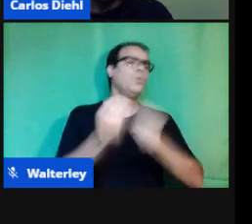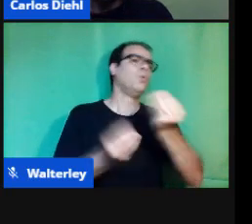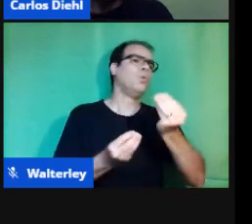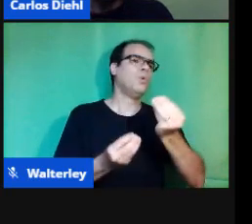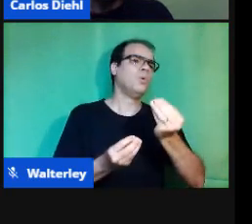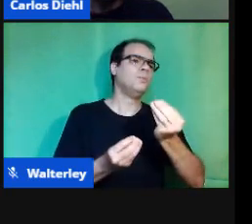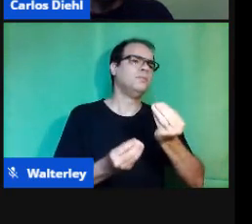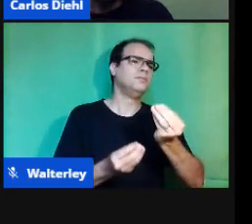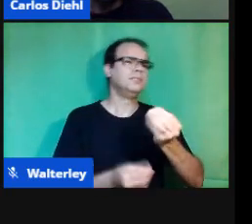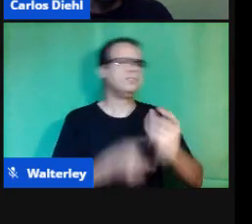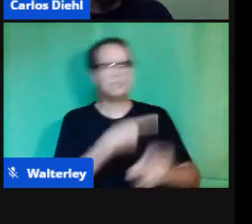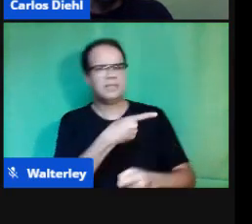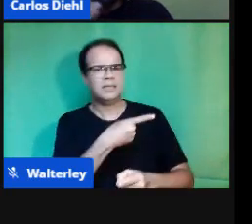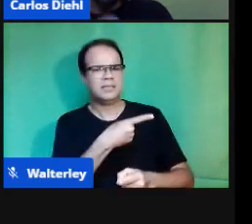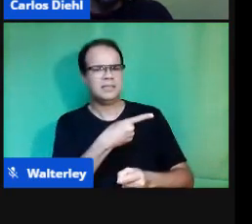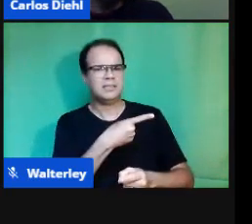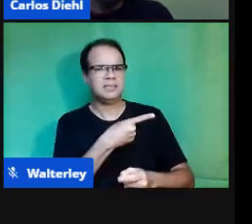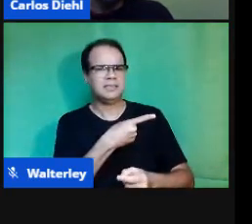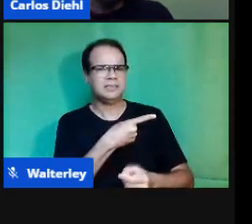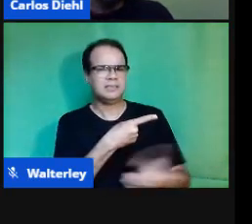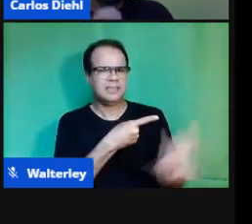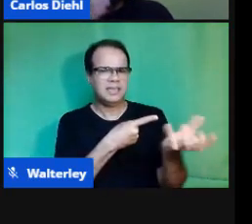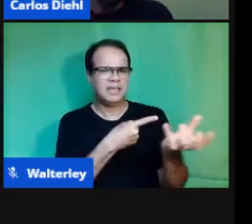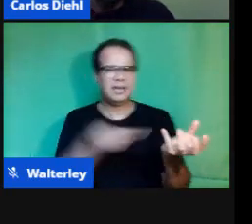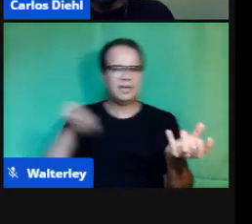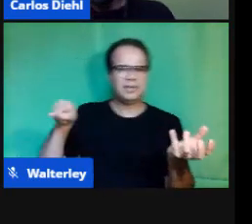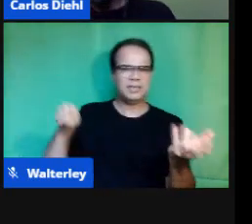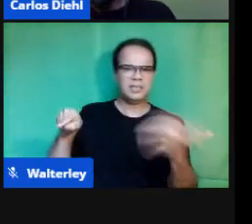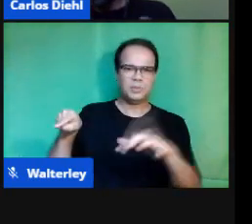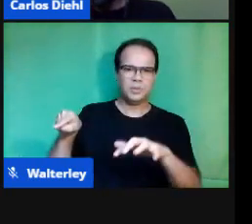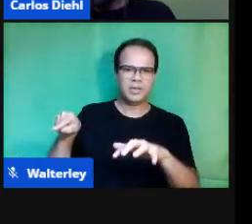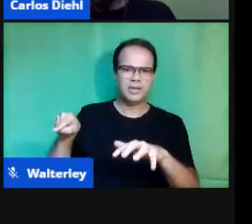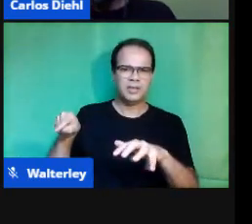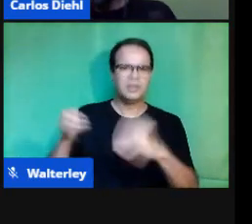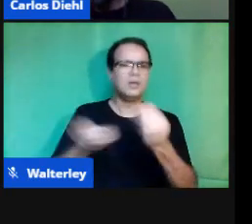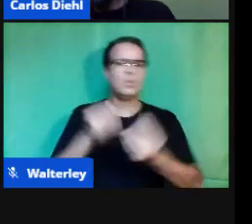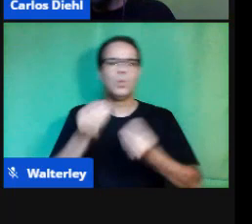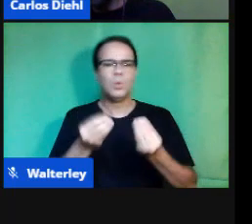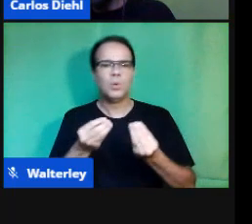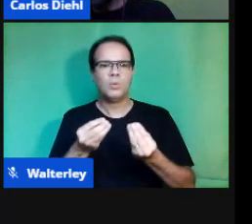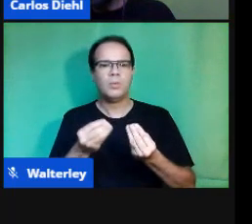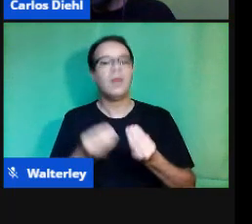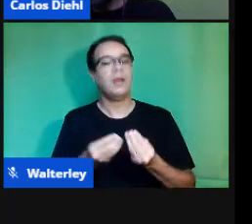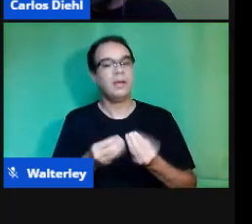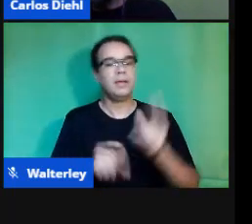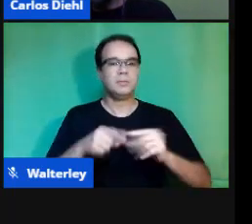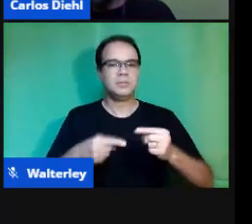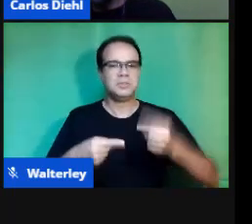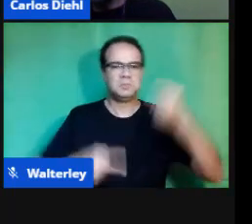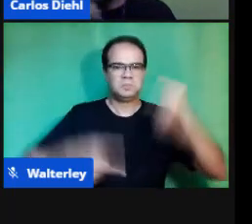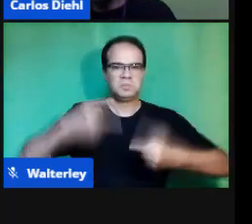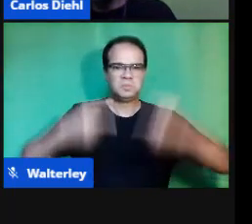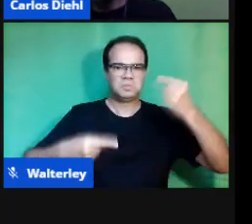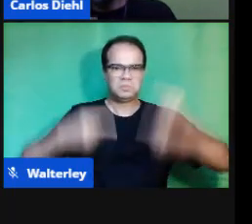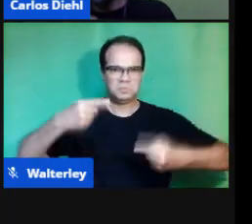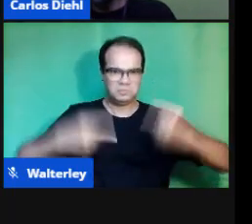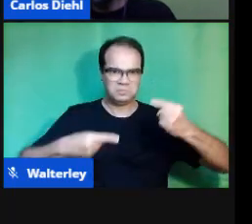Ele parte do momento da disputa entre Campo Grande e Cuiabá